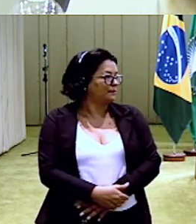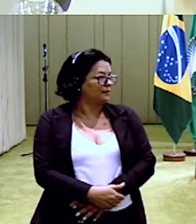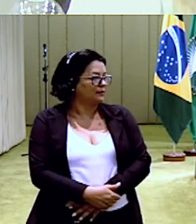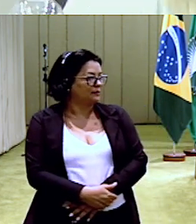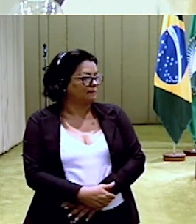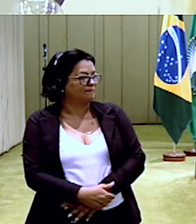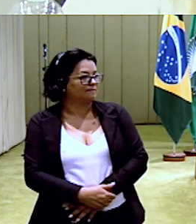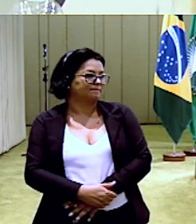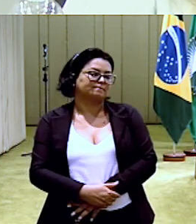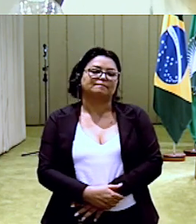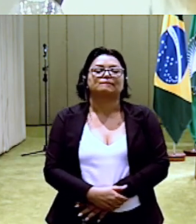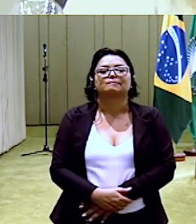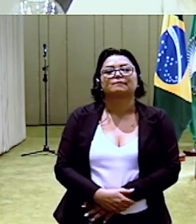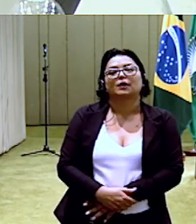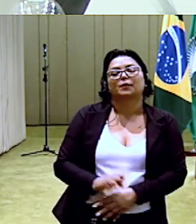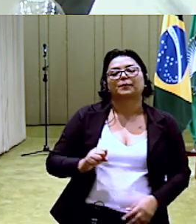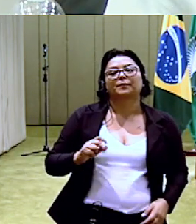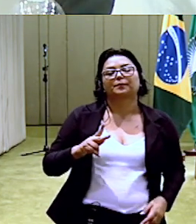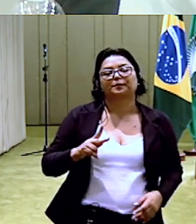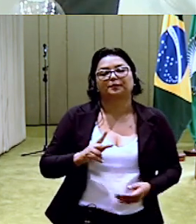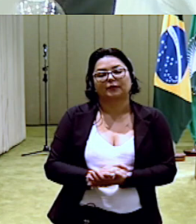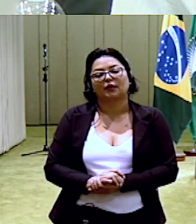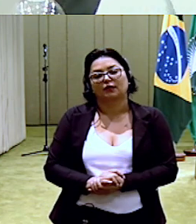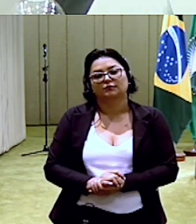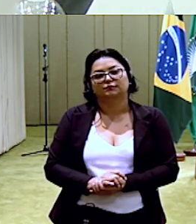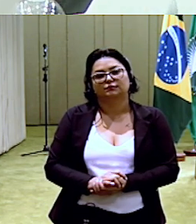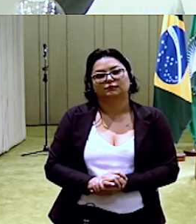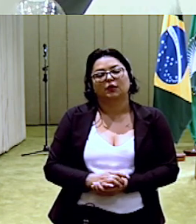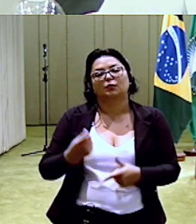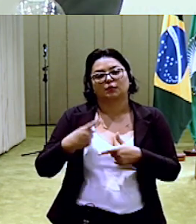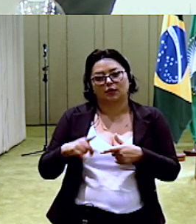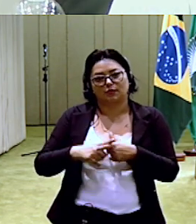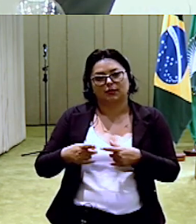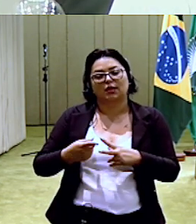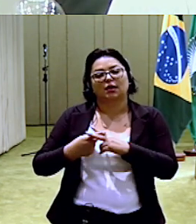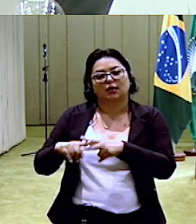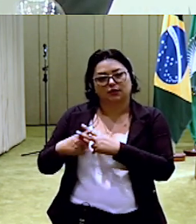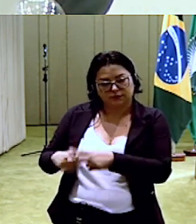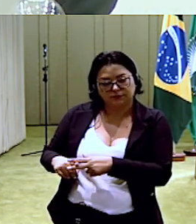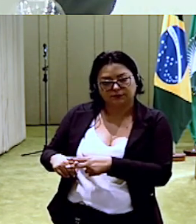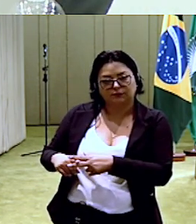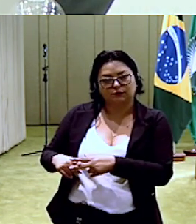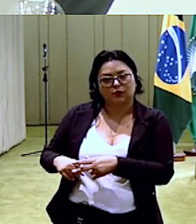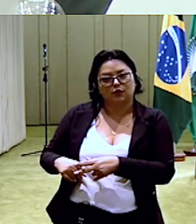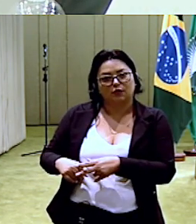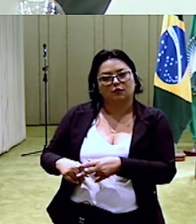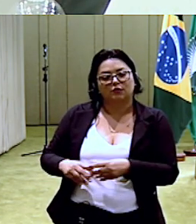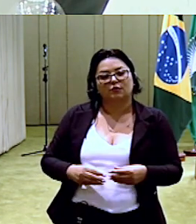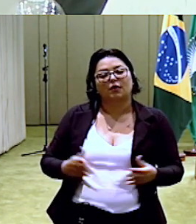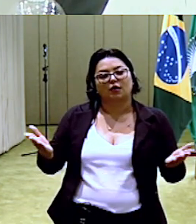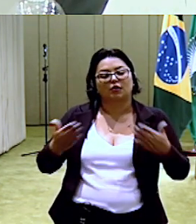Pode passar para a Natália? Tá. Ok, bem. Em virtude de problemas técnicos, nós